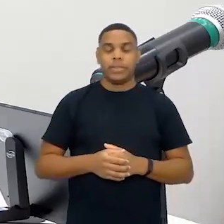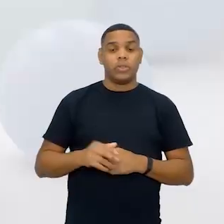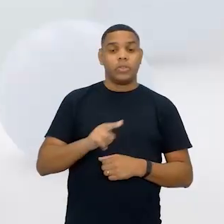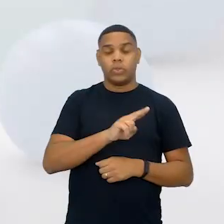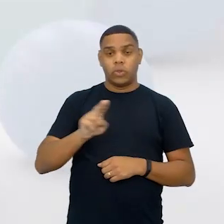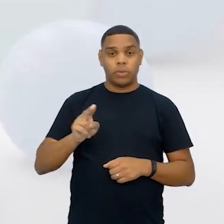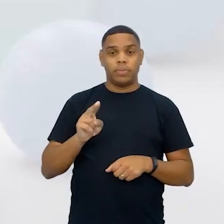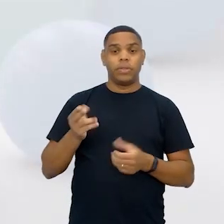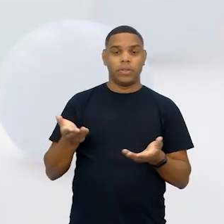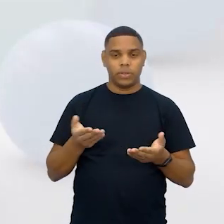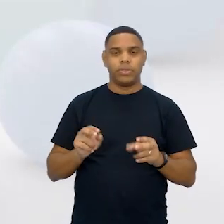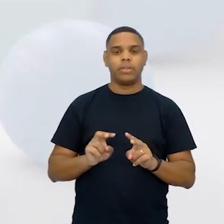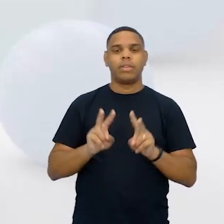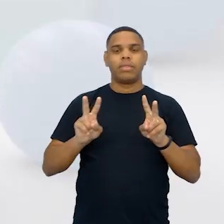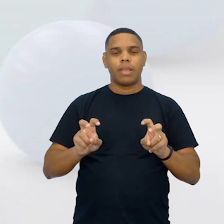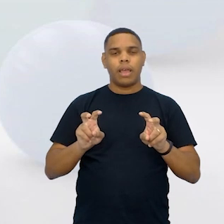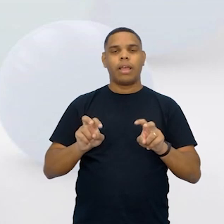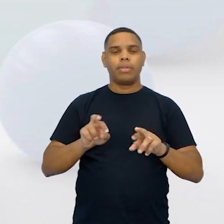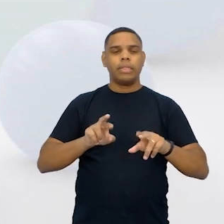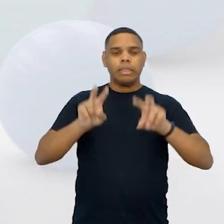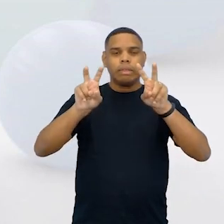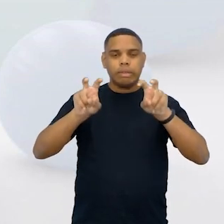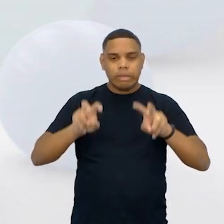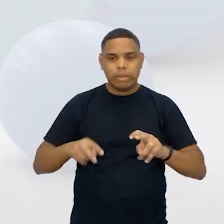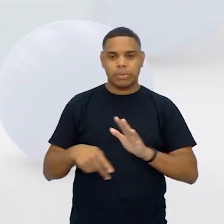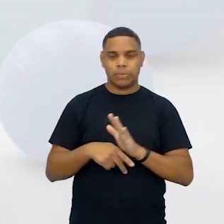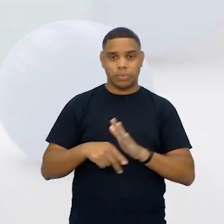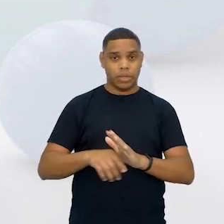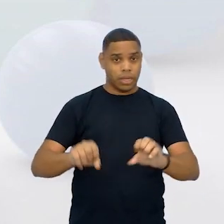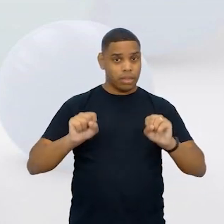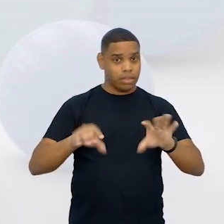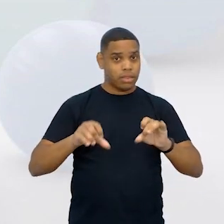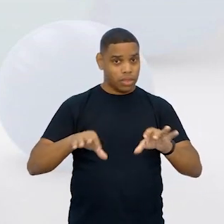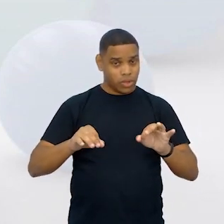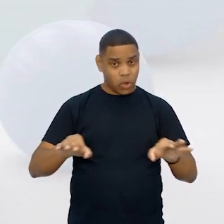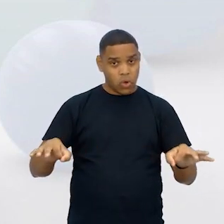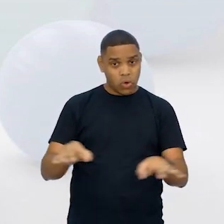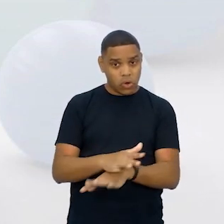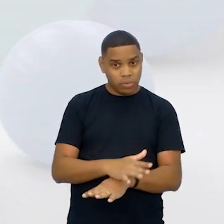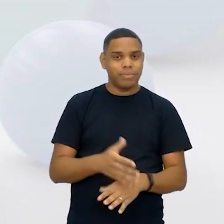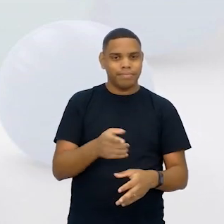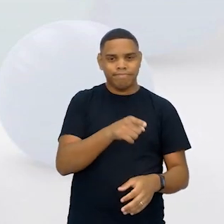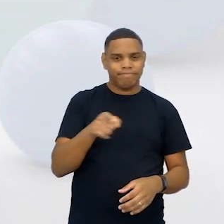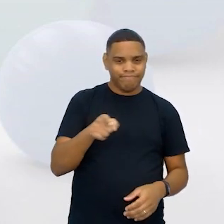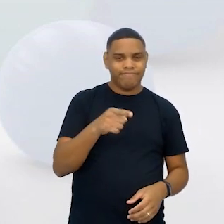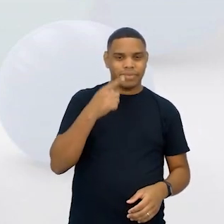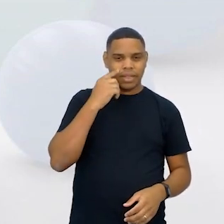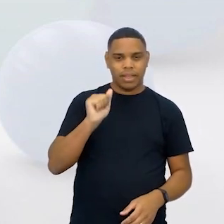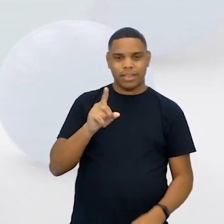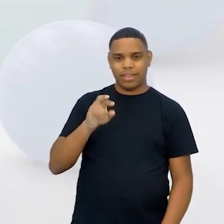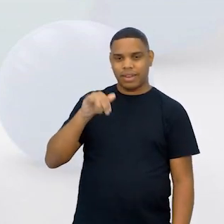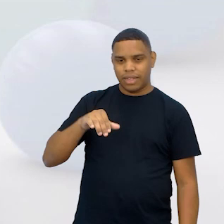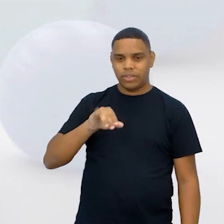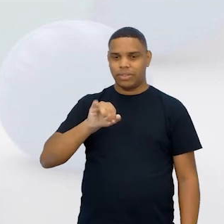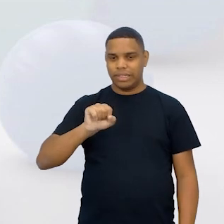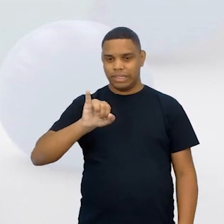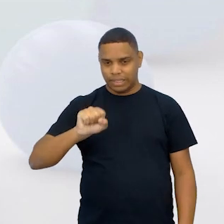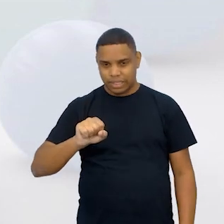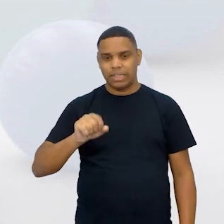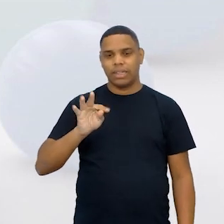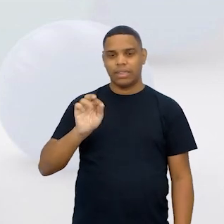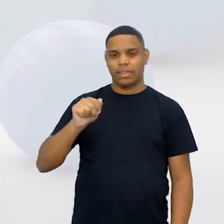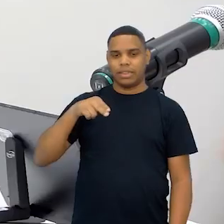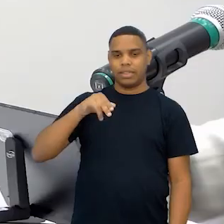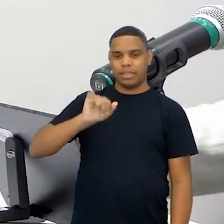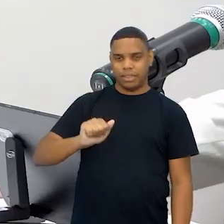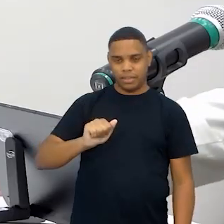nossa formação, que é Grandes Temas Educação Integral. Professores Adriano Neves, Isis Ferrari e